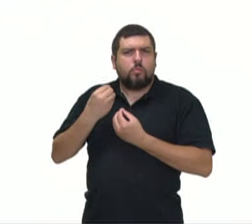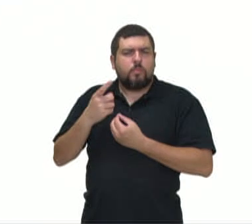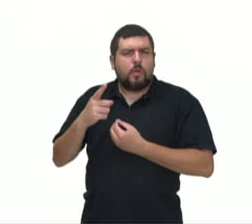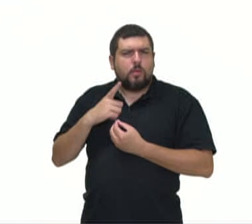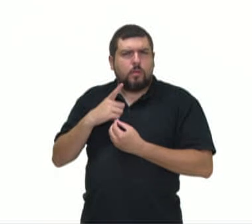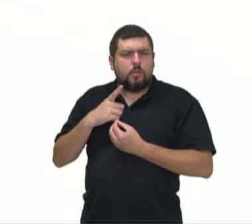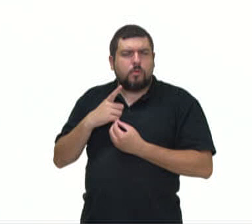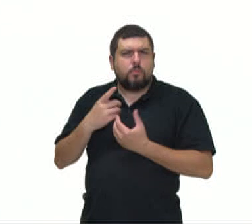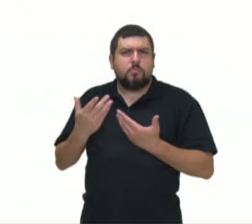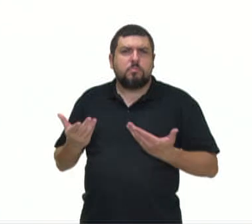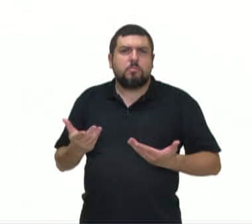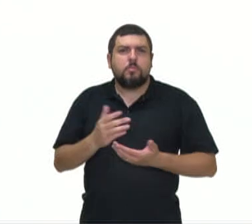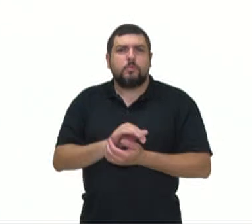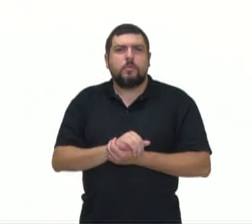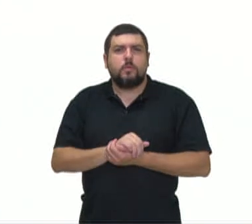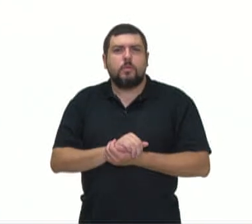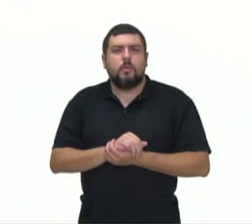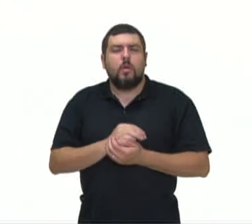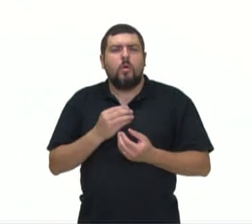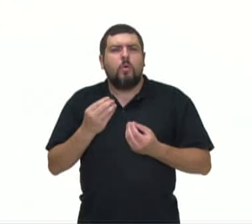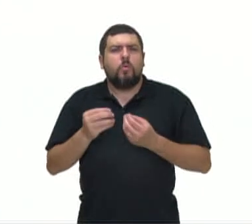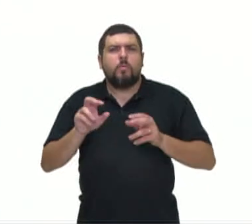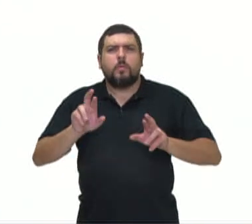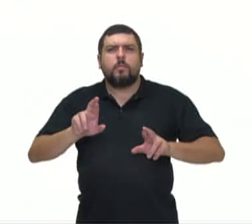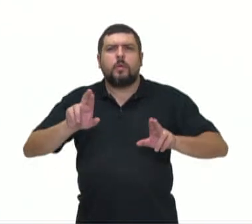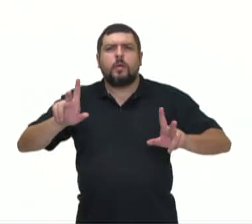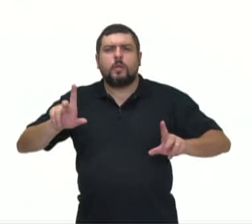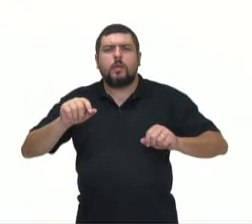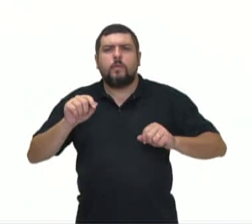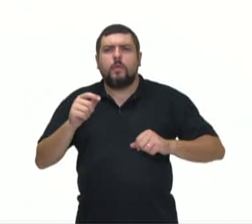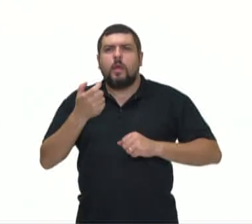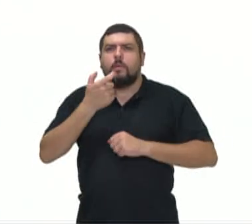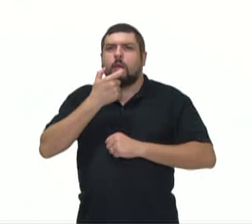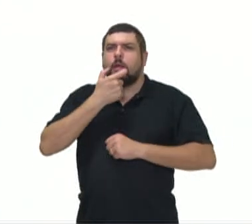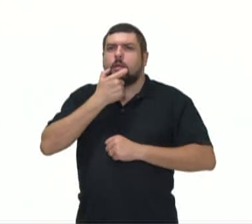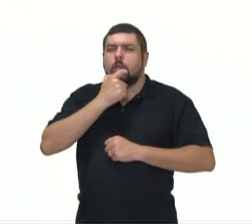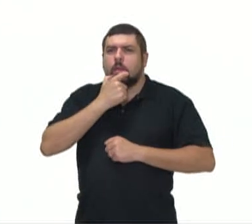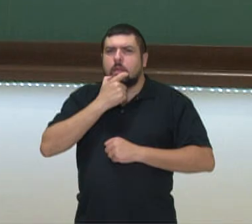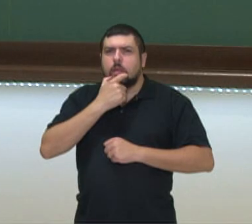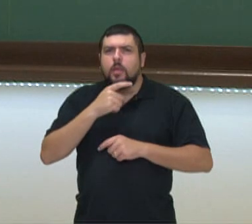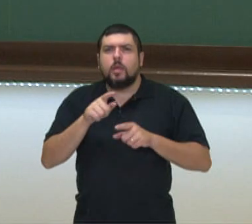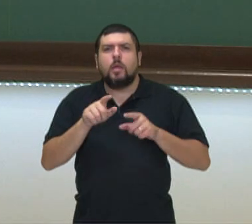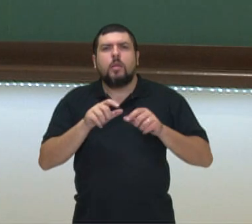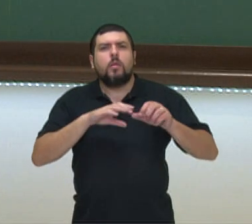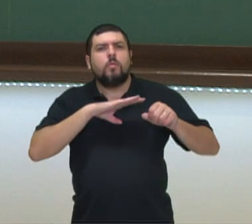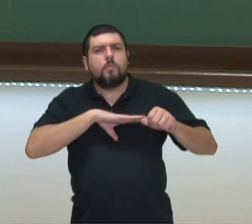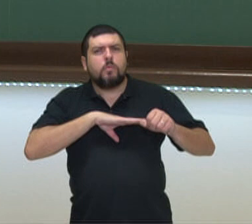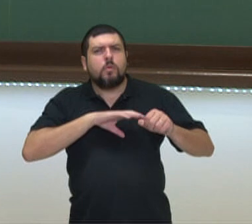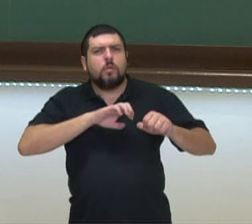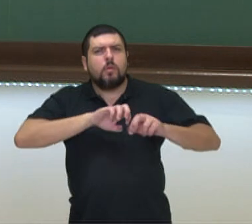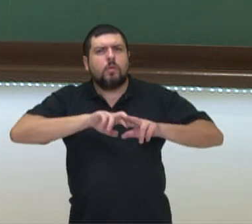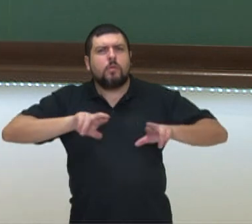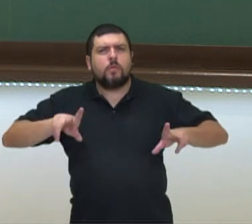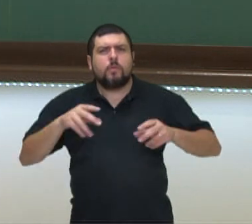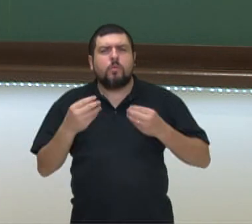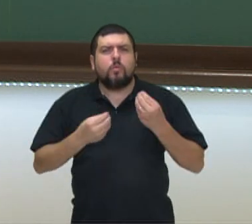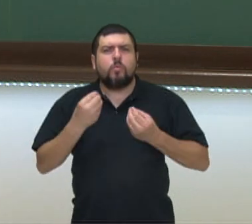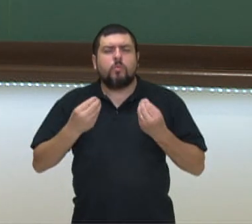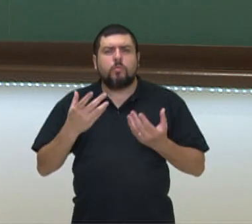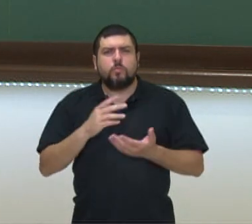as diferenças entre a colonização inglesa e a colonização portuguesa na América? Vamos pensar um pouquinho sobre isso,